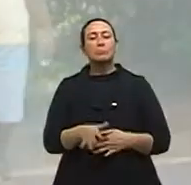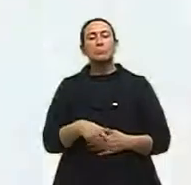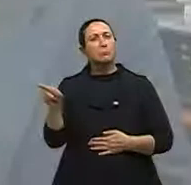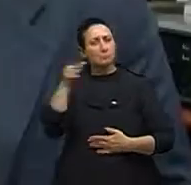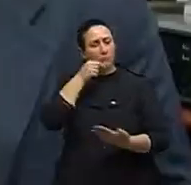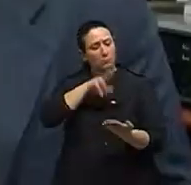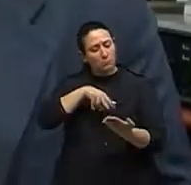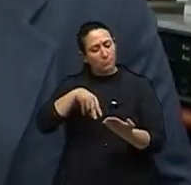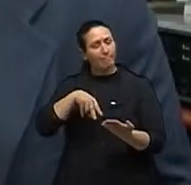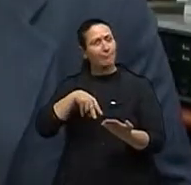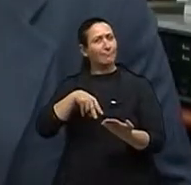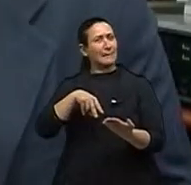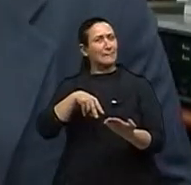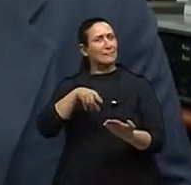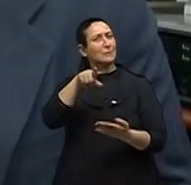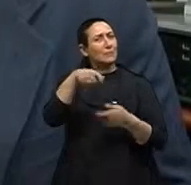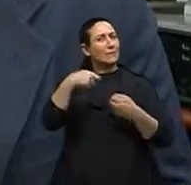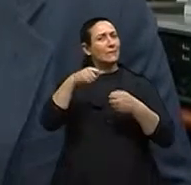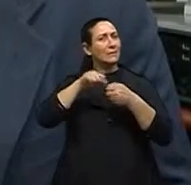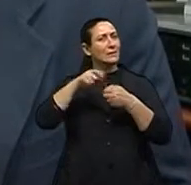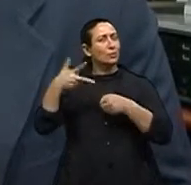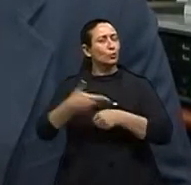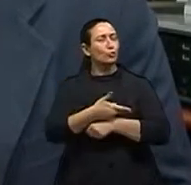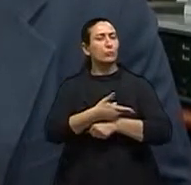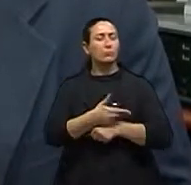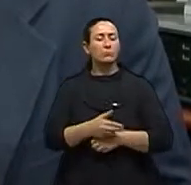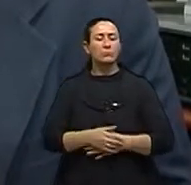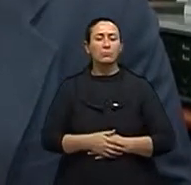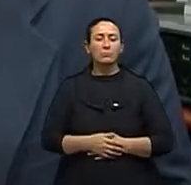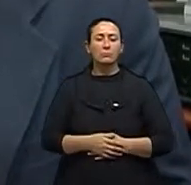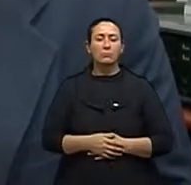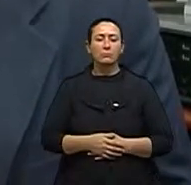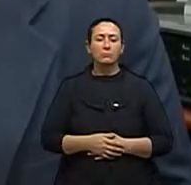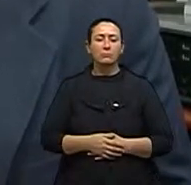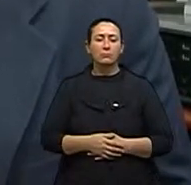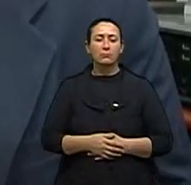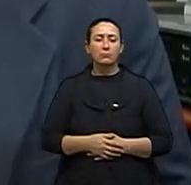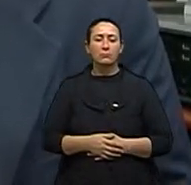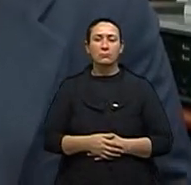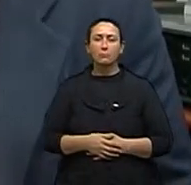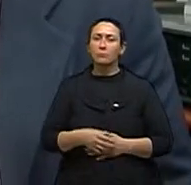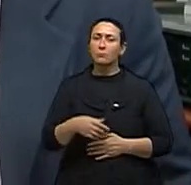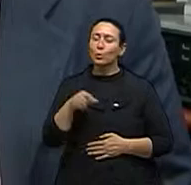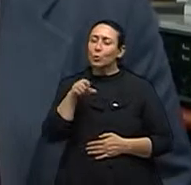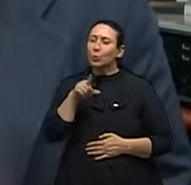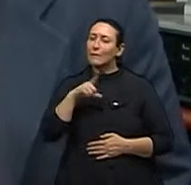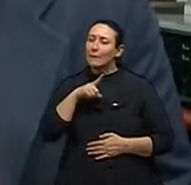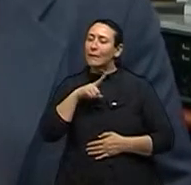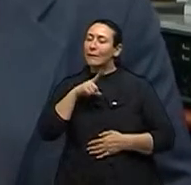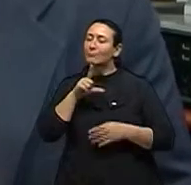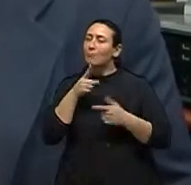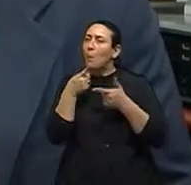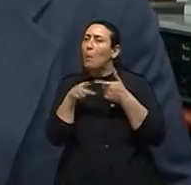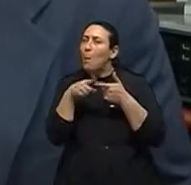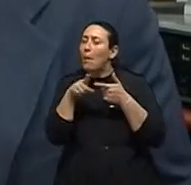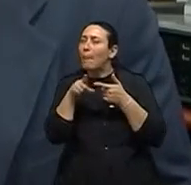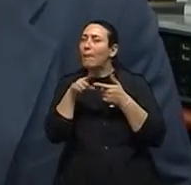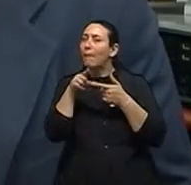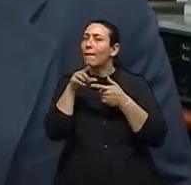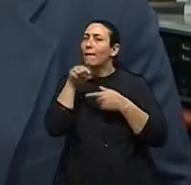assim para mim ó tu vai ter que fazer cirurgia tu tá com problema na próstata